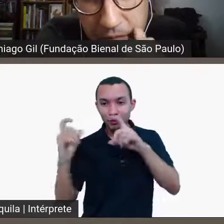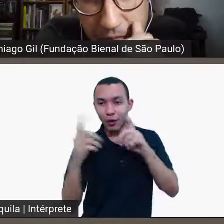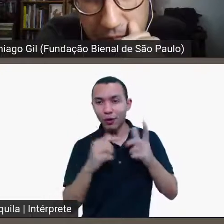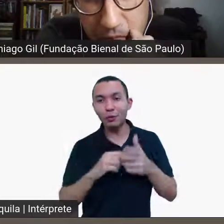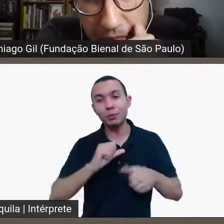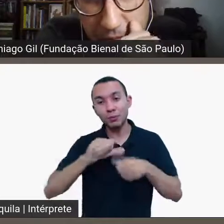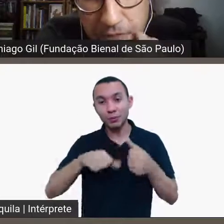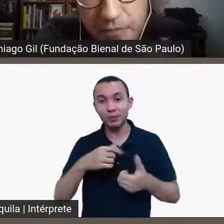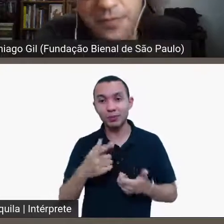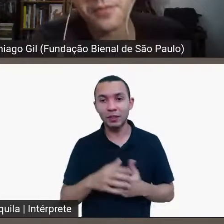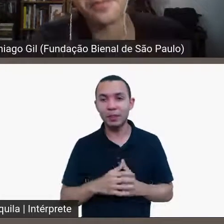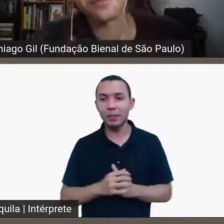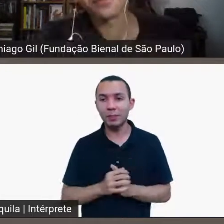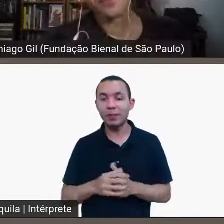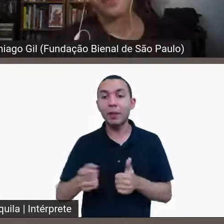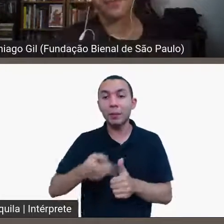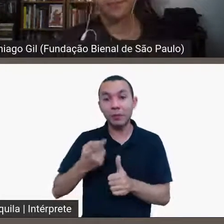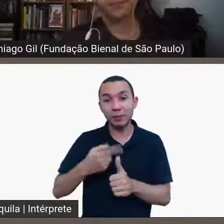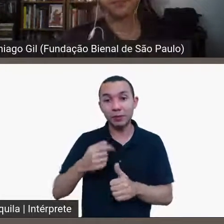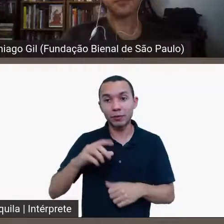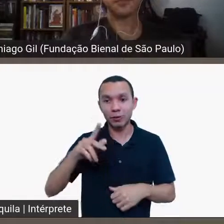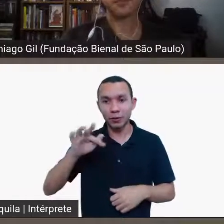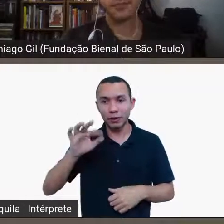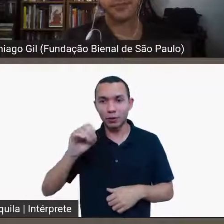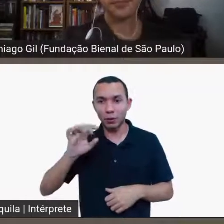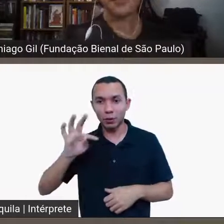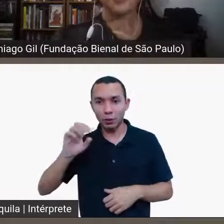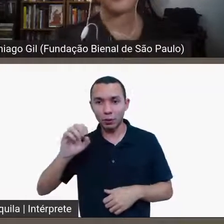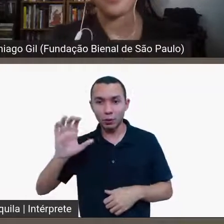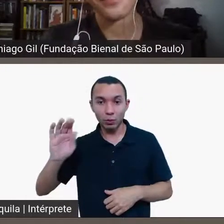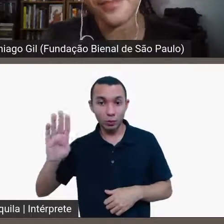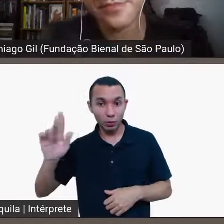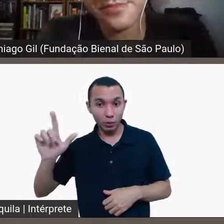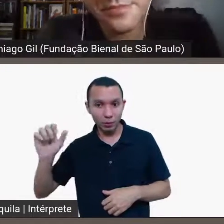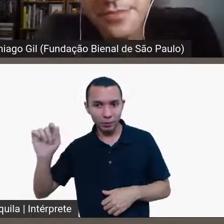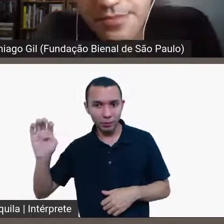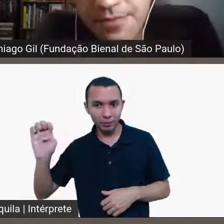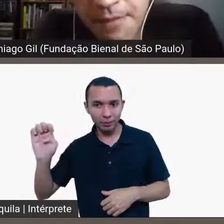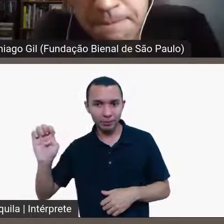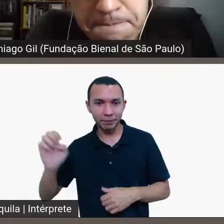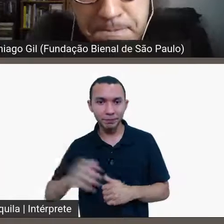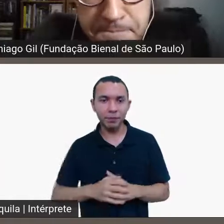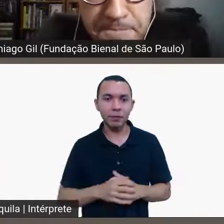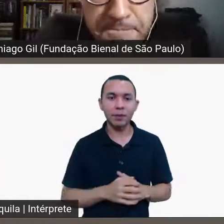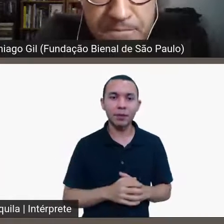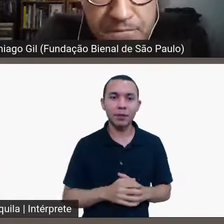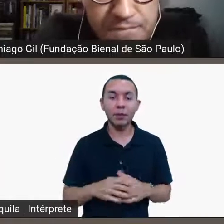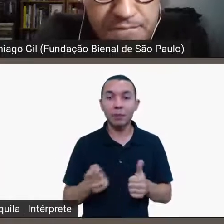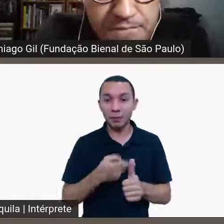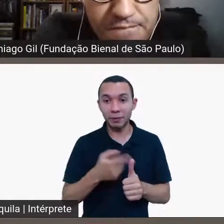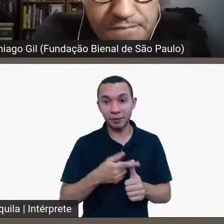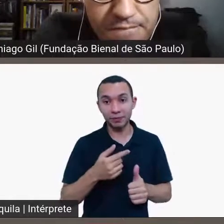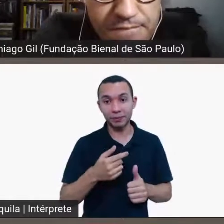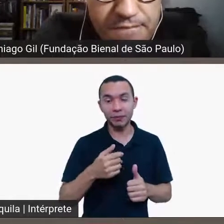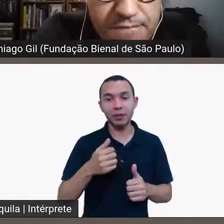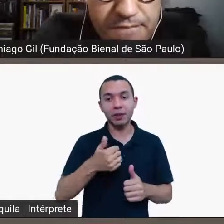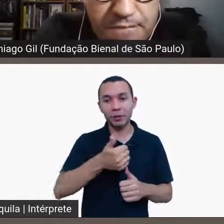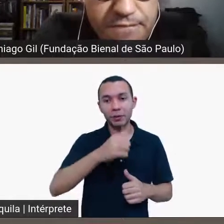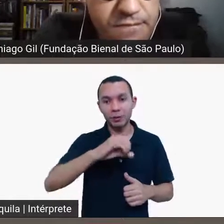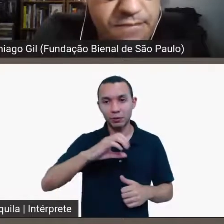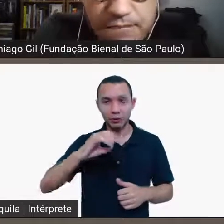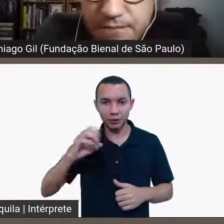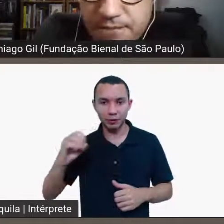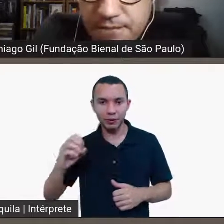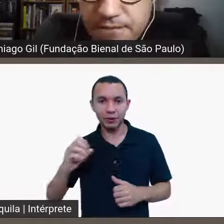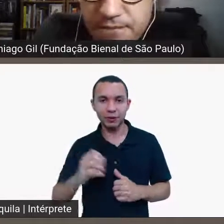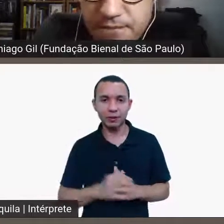primeiro Fotoclube, que é final da década de 1890, e começo, primeiros 5 anos de 1900, é também fruto